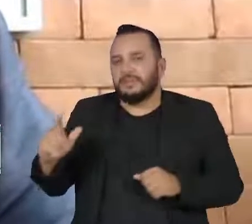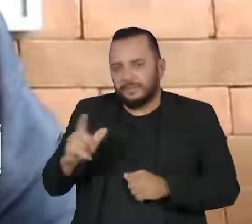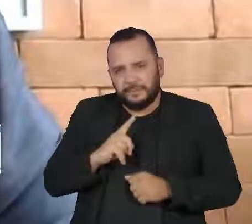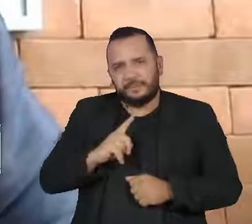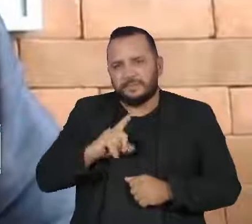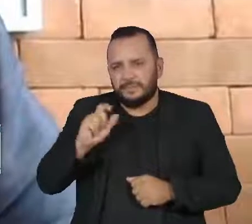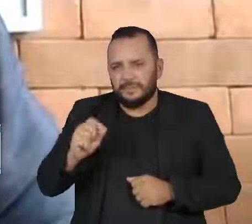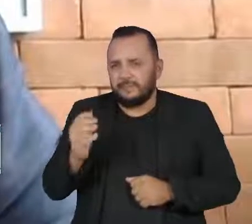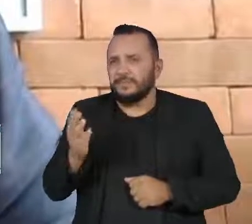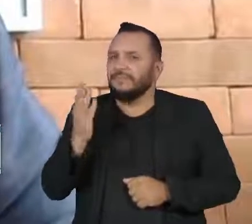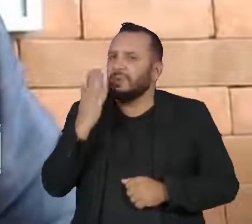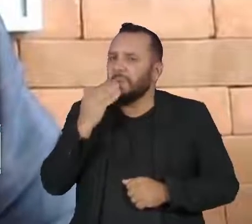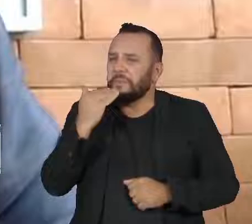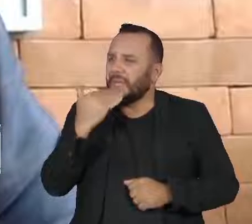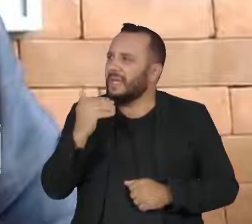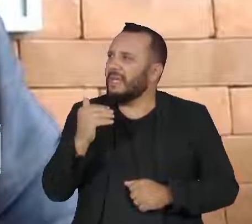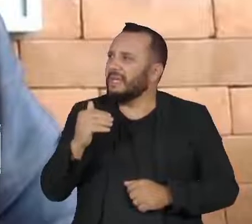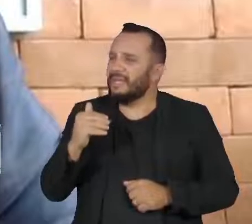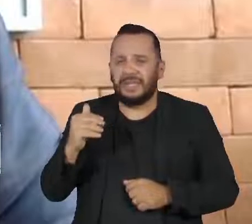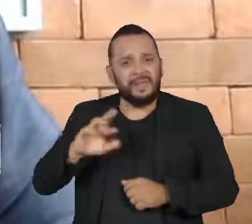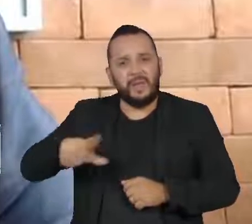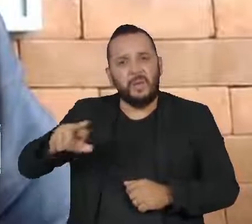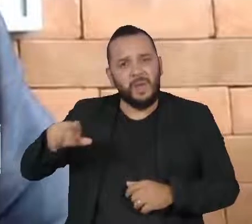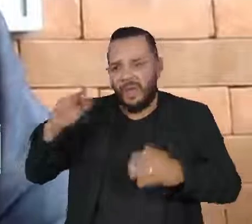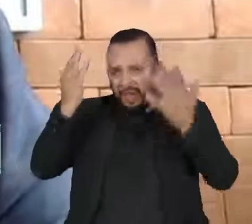Essa comida de